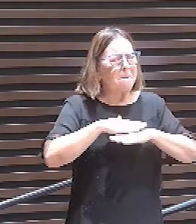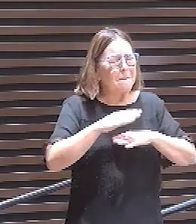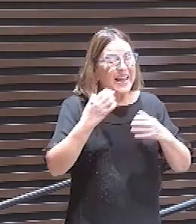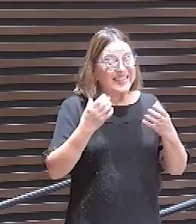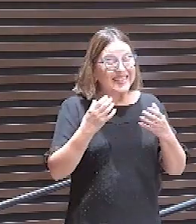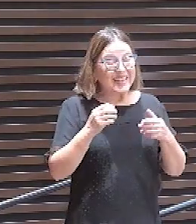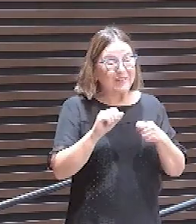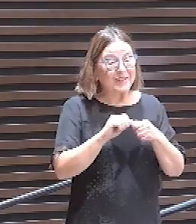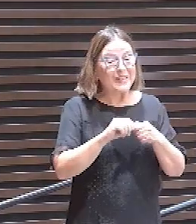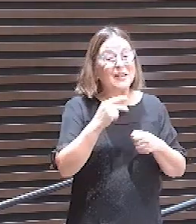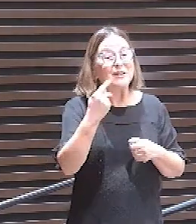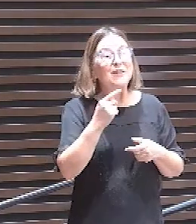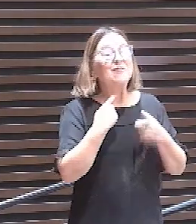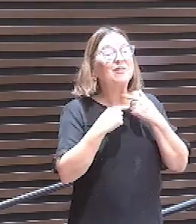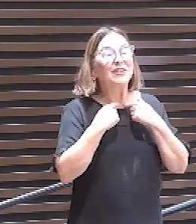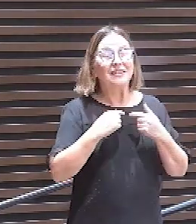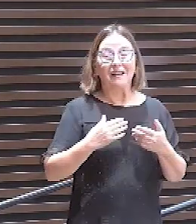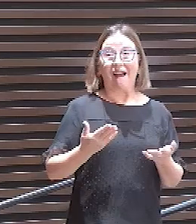Rapaz,